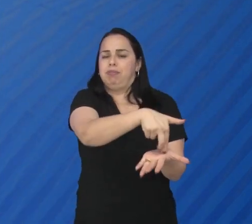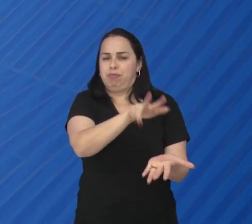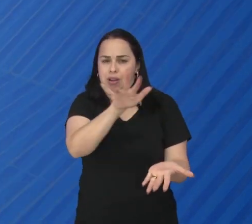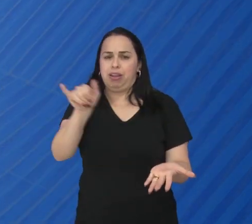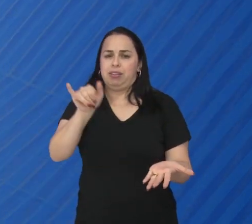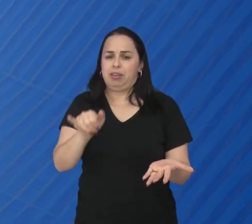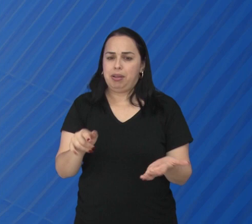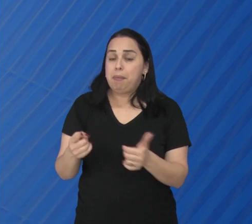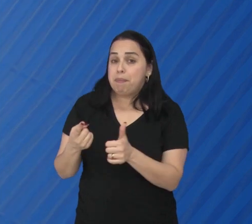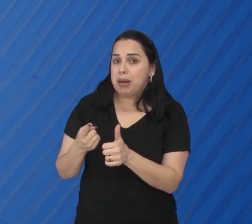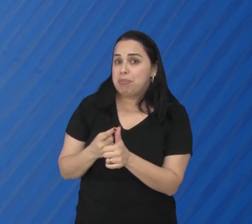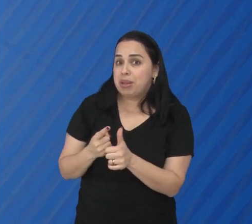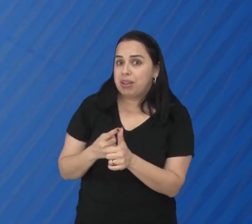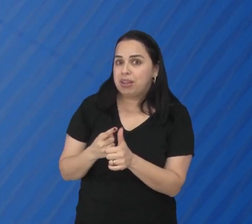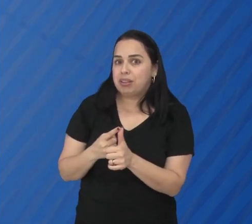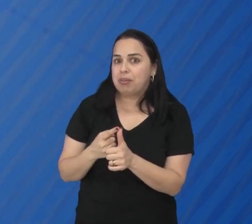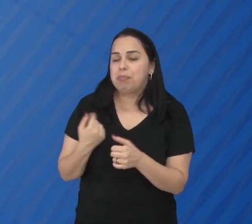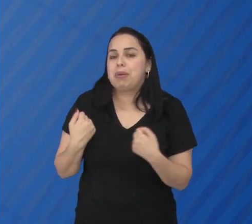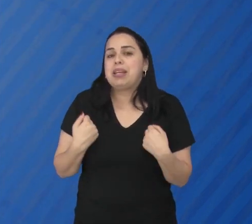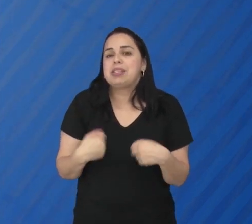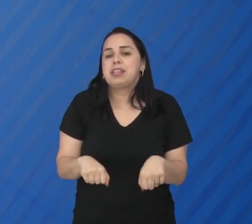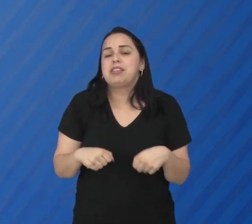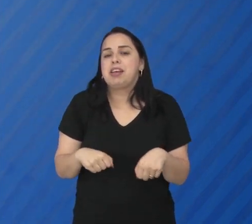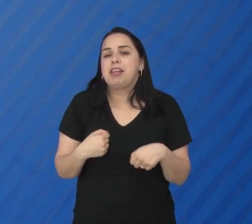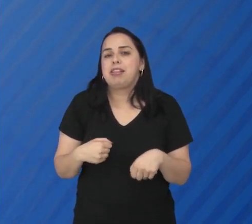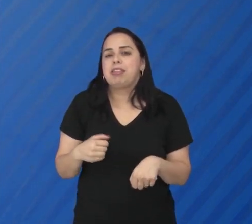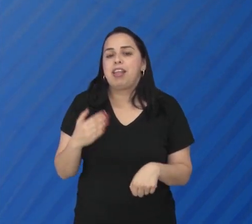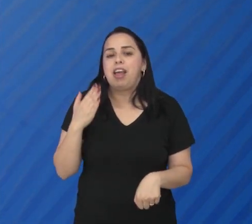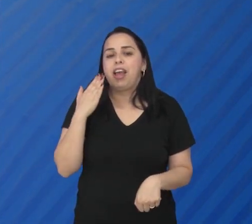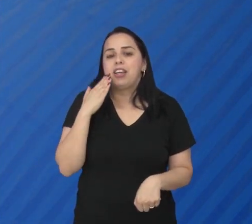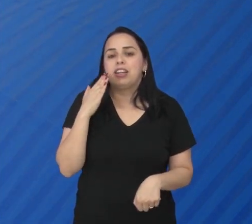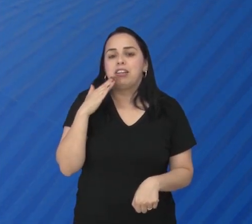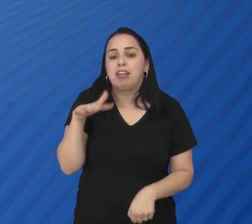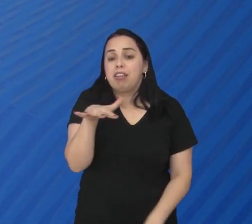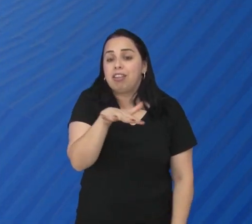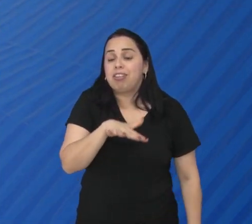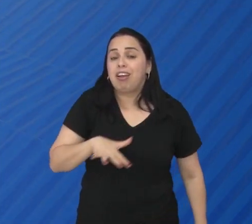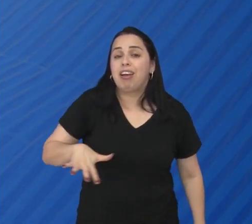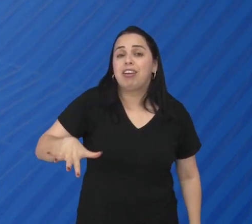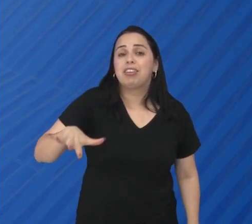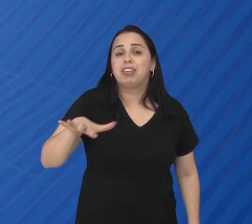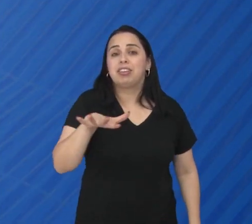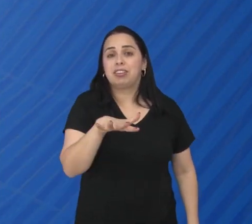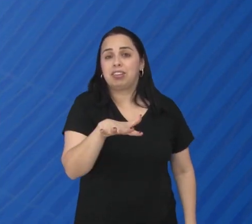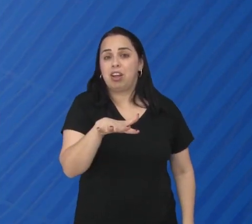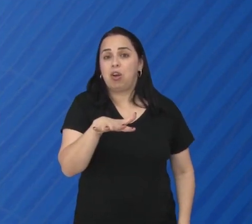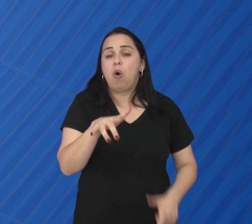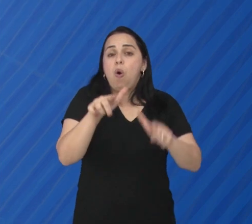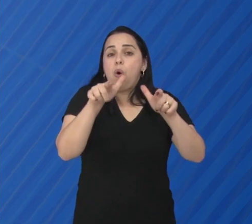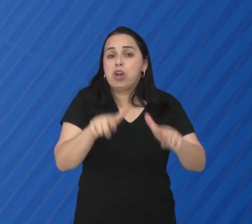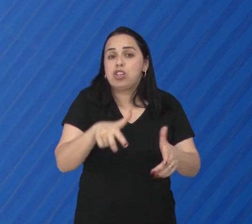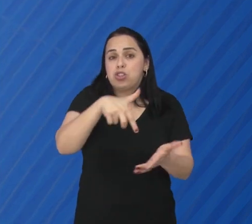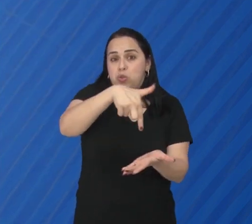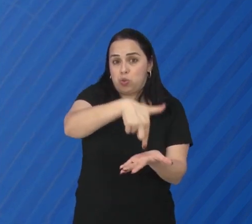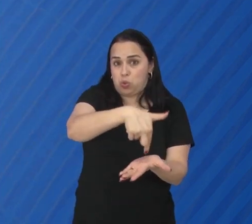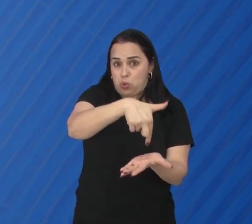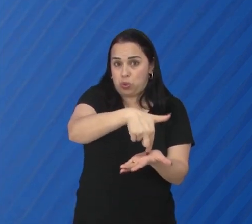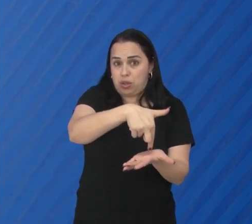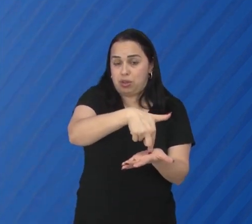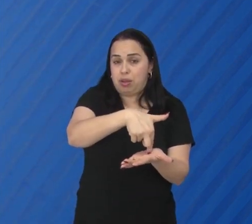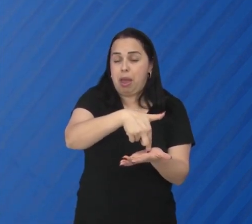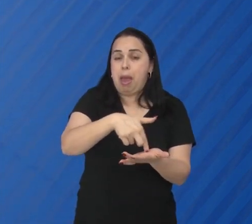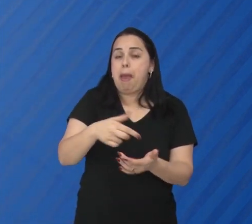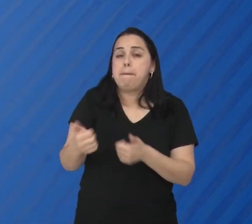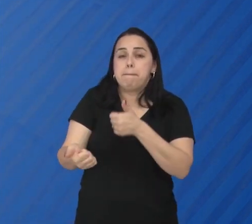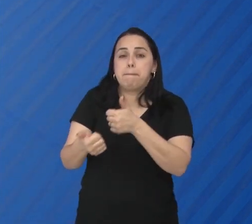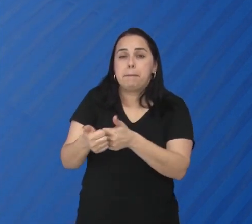aparecer. Primeira coisa, você precisa estar integrado a um ambiente onde tem Saci.